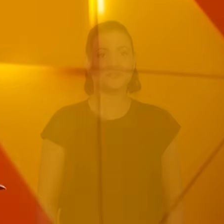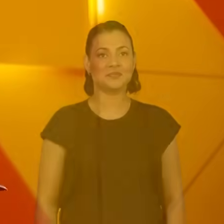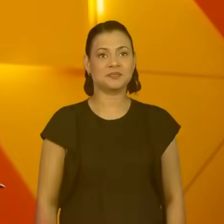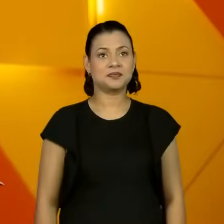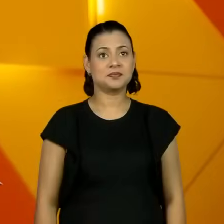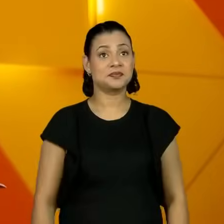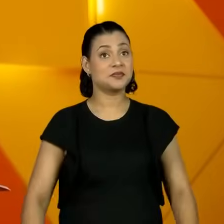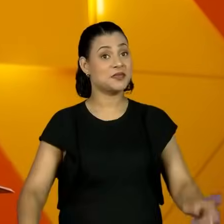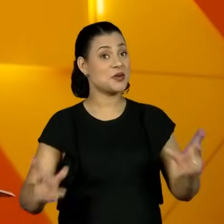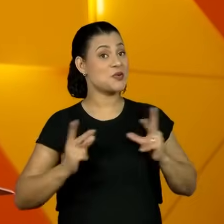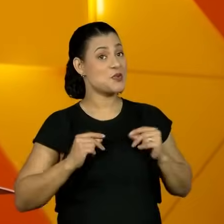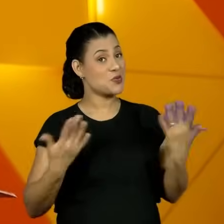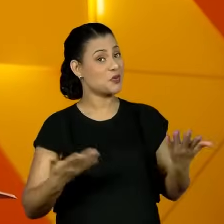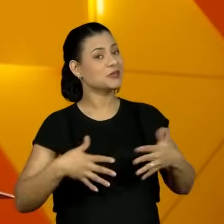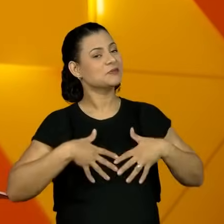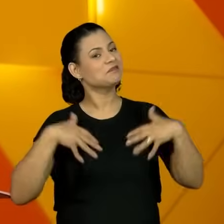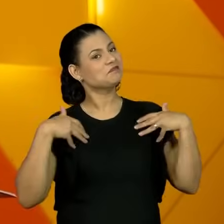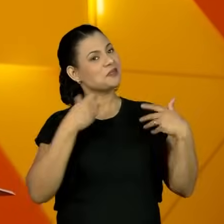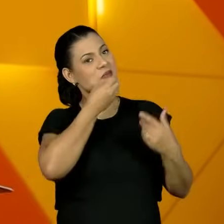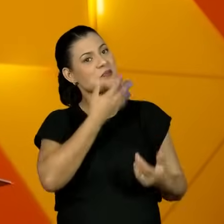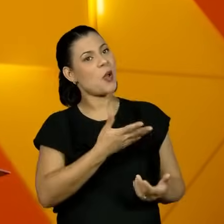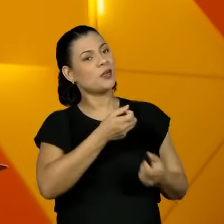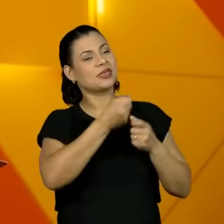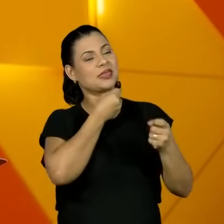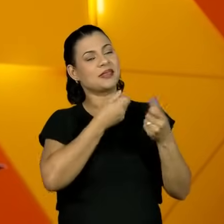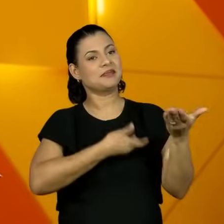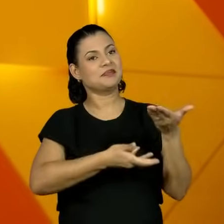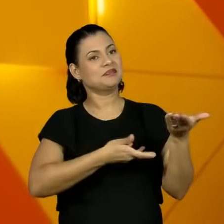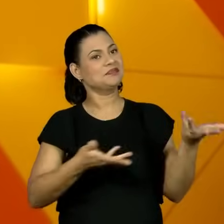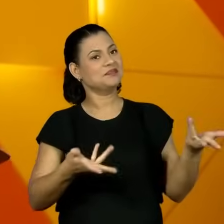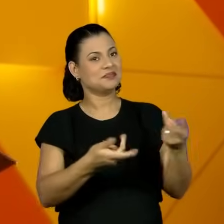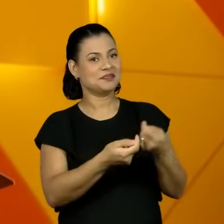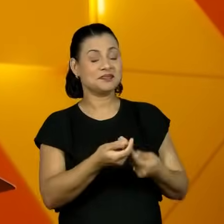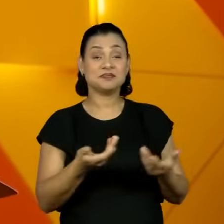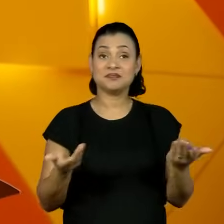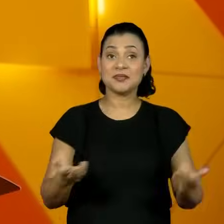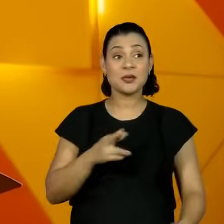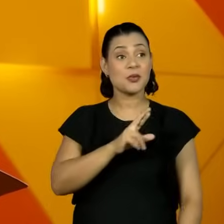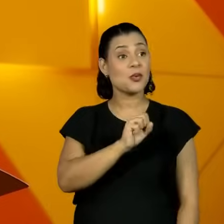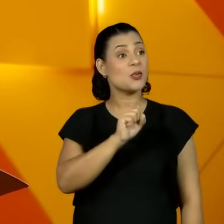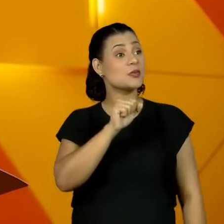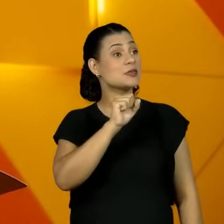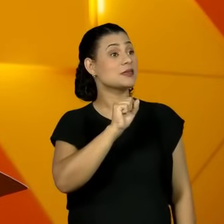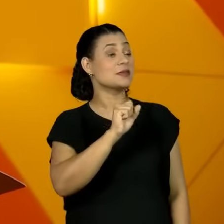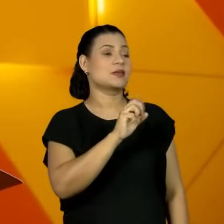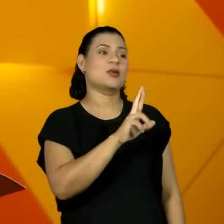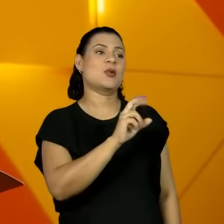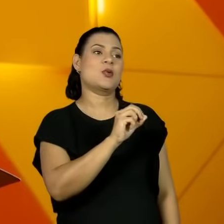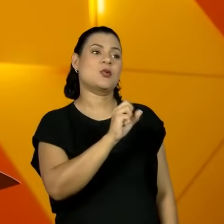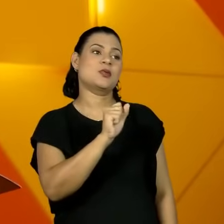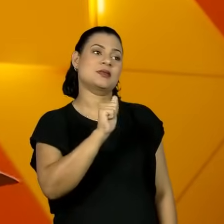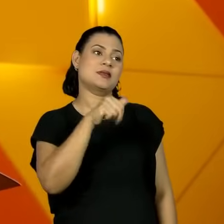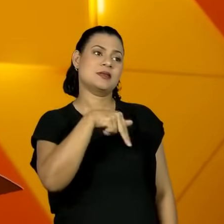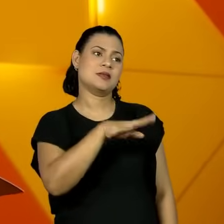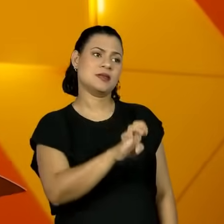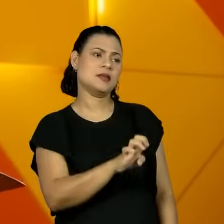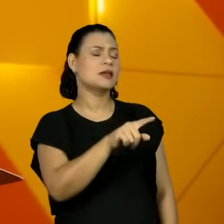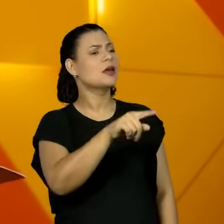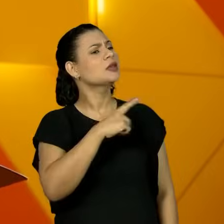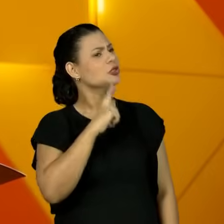Salve Chavoso, muita satisfação por essa reportagem, hein? Rosane, como é difícil para